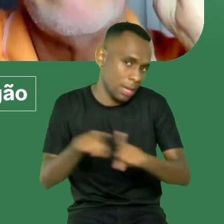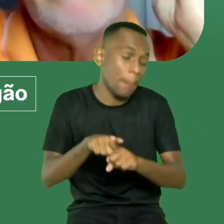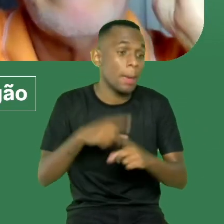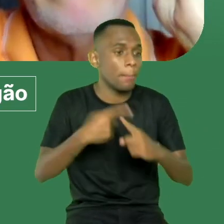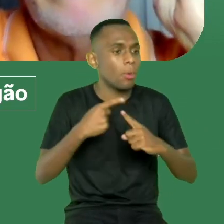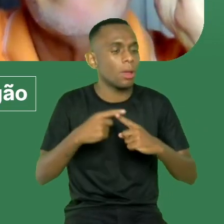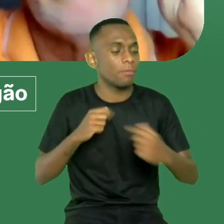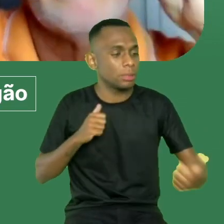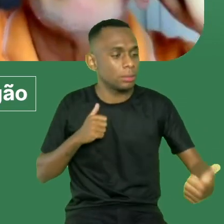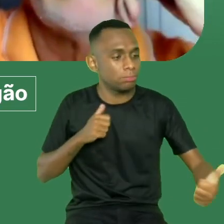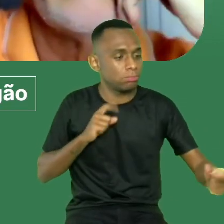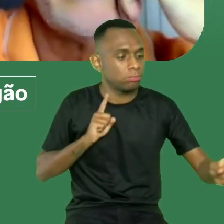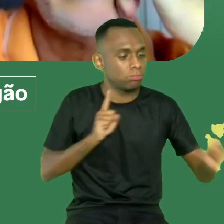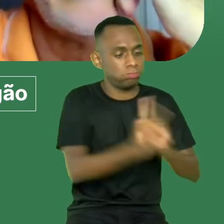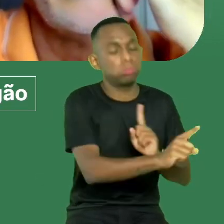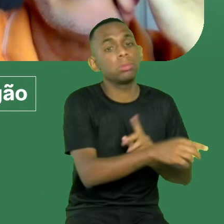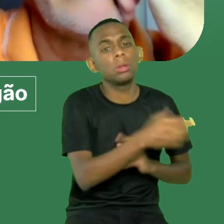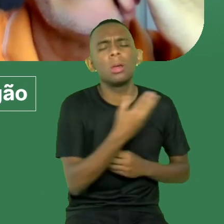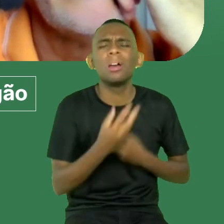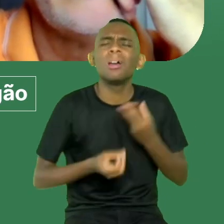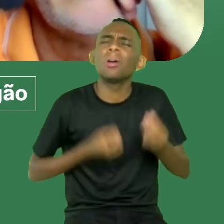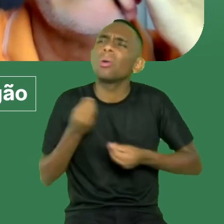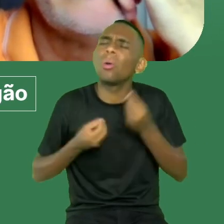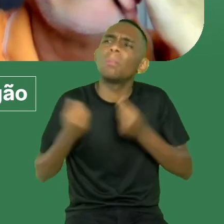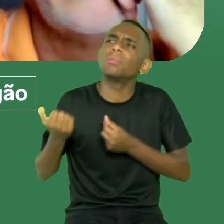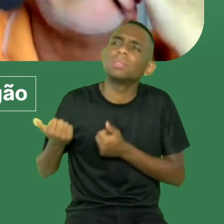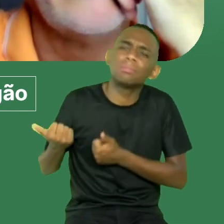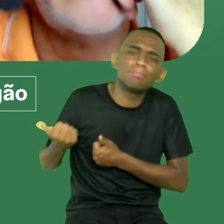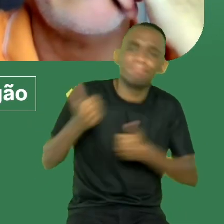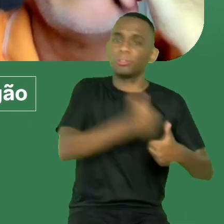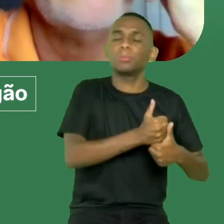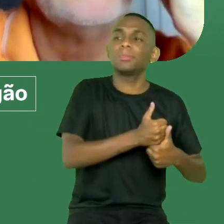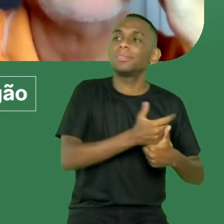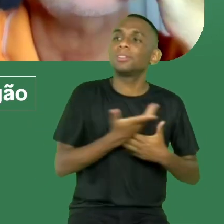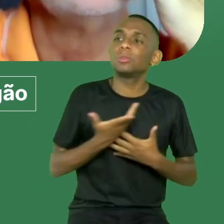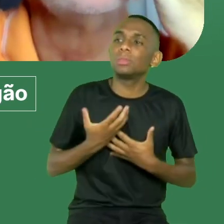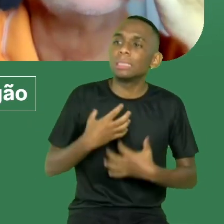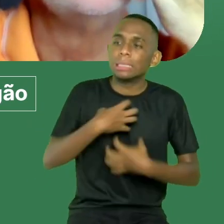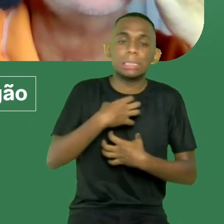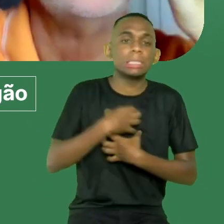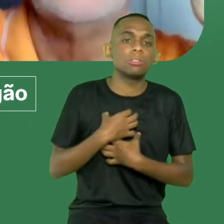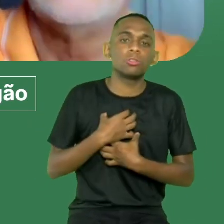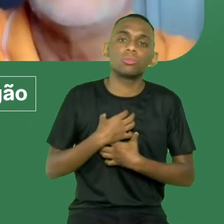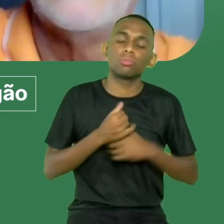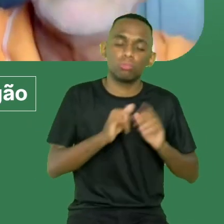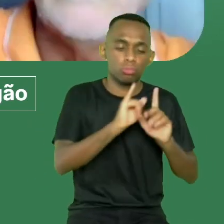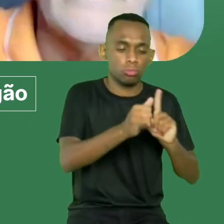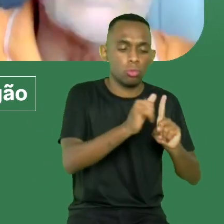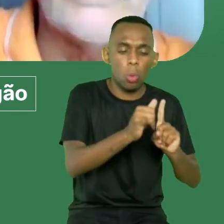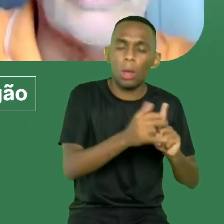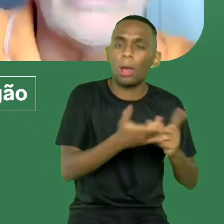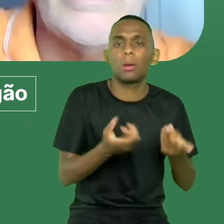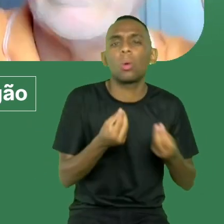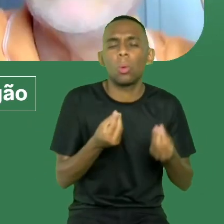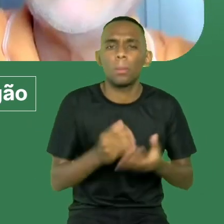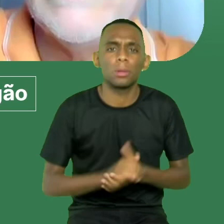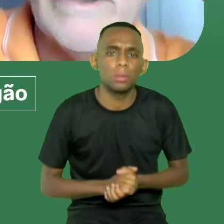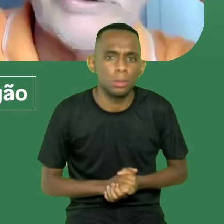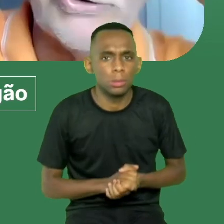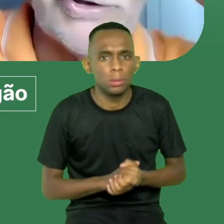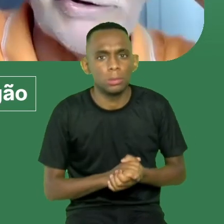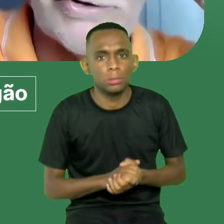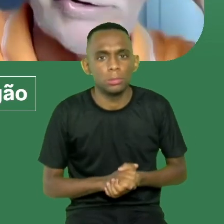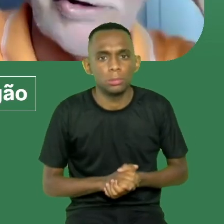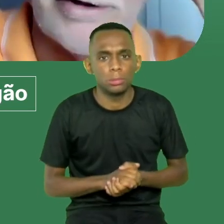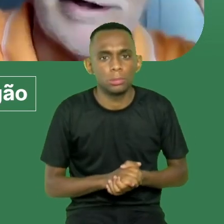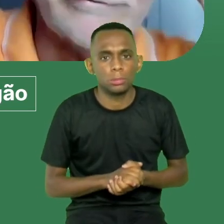como que você se colocou nesse lugar para escrever esse conto? É só. lê